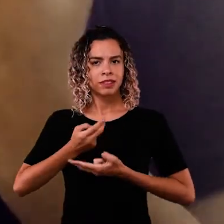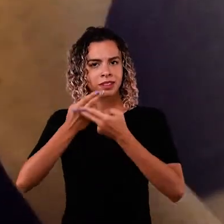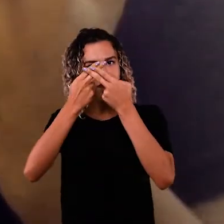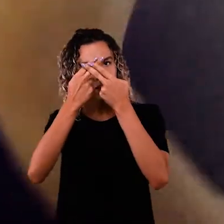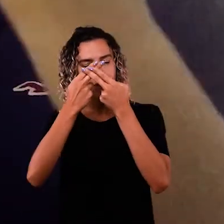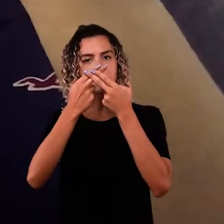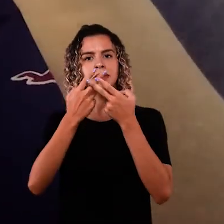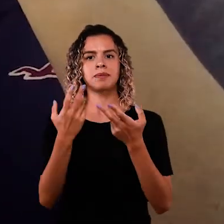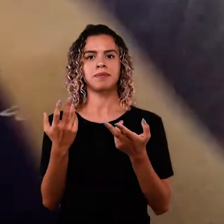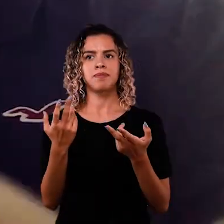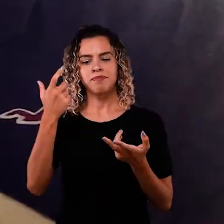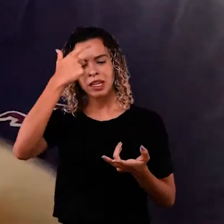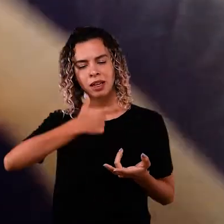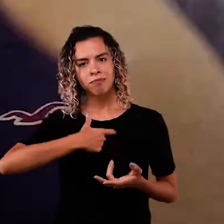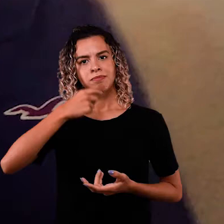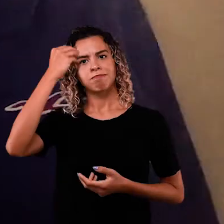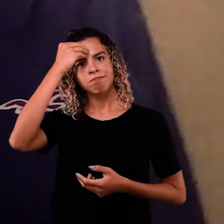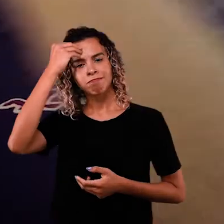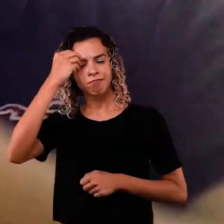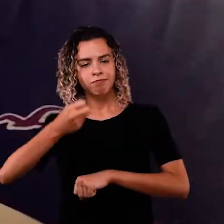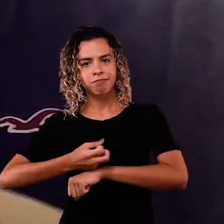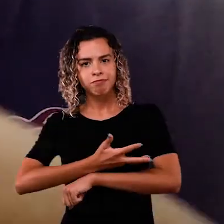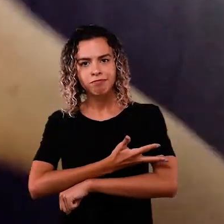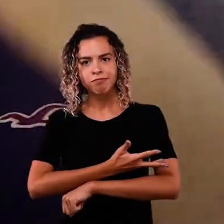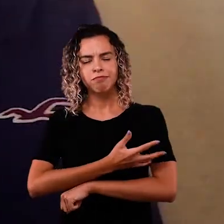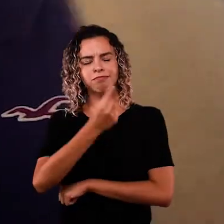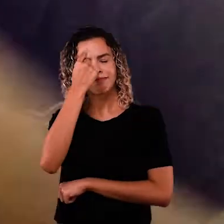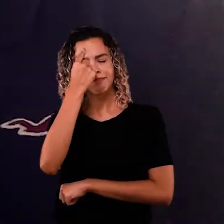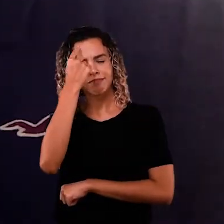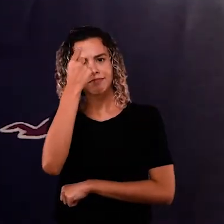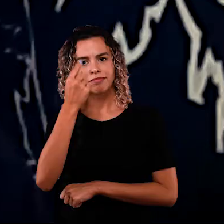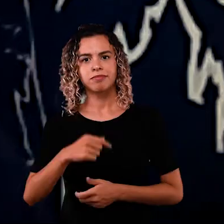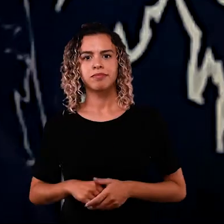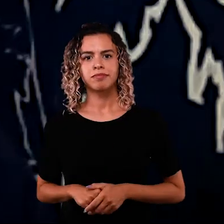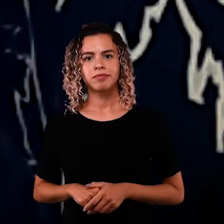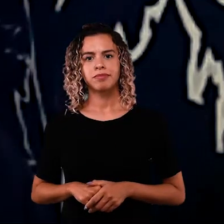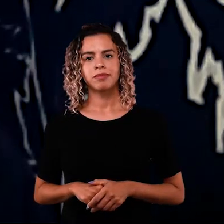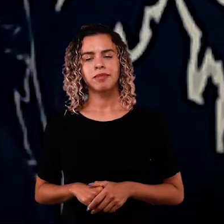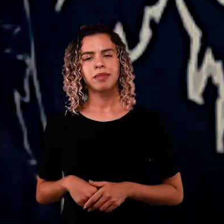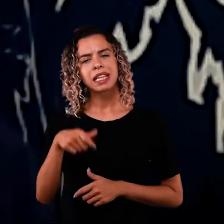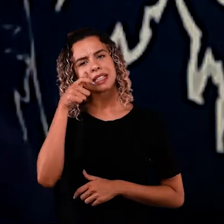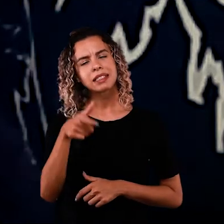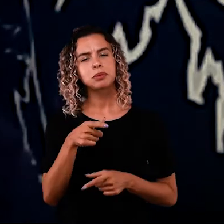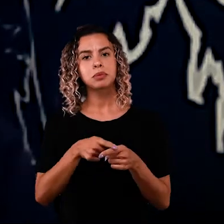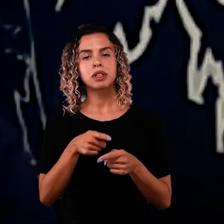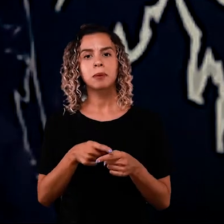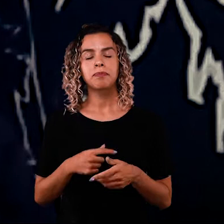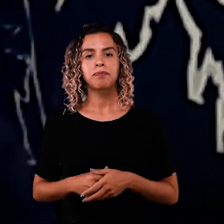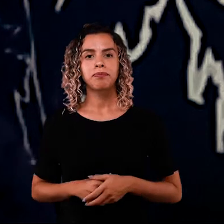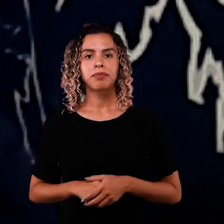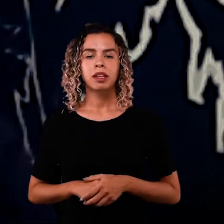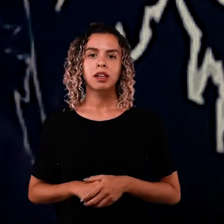deram muitos danos morais, emocionais, mentais. Lucas, diagnosticado aos 20 anos.